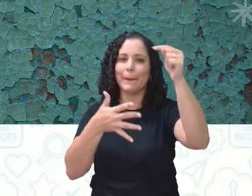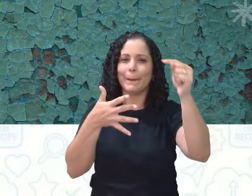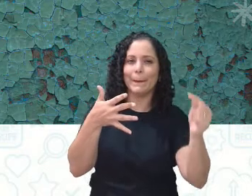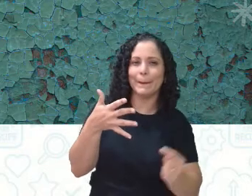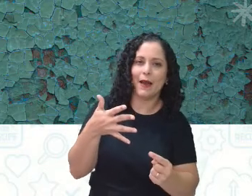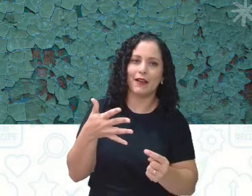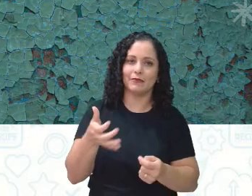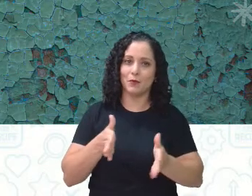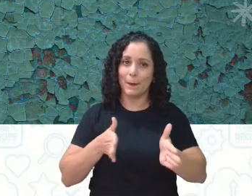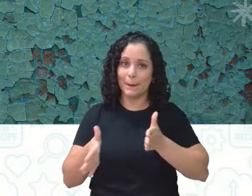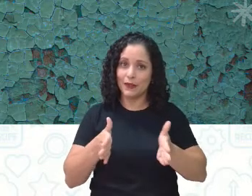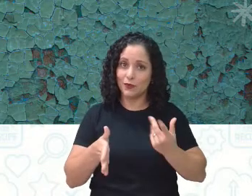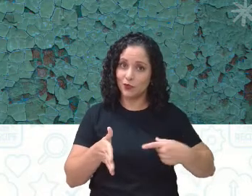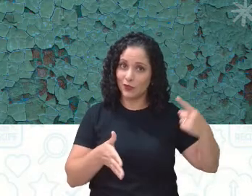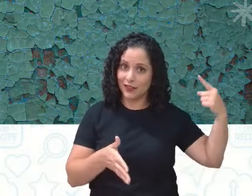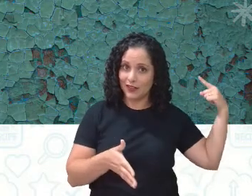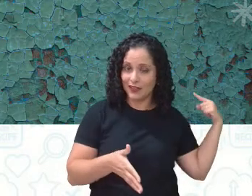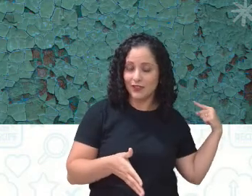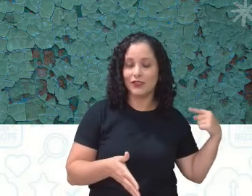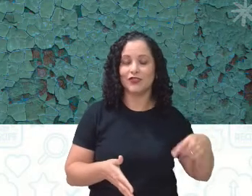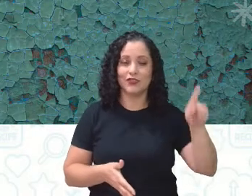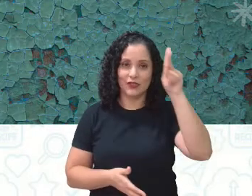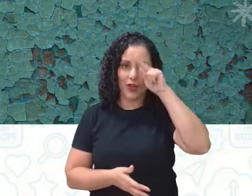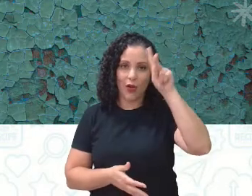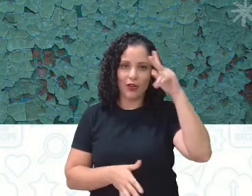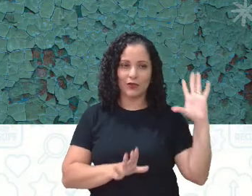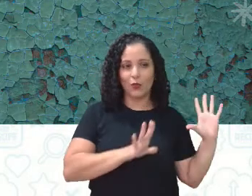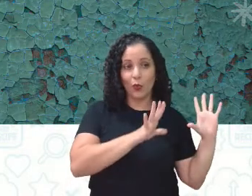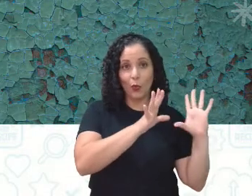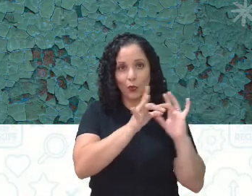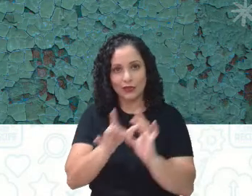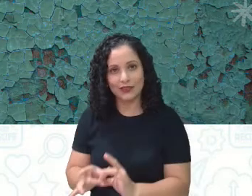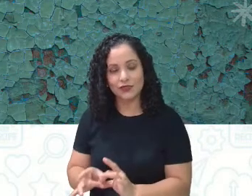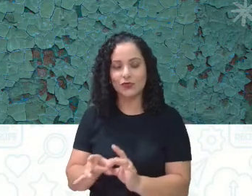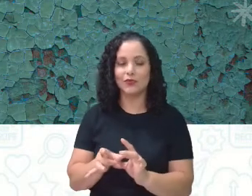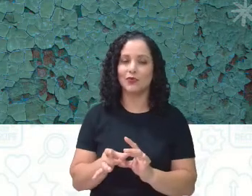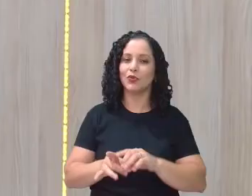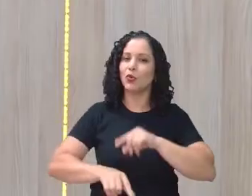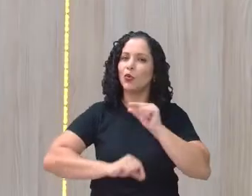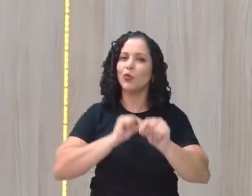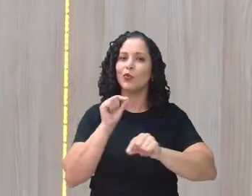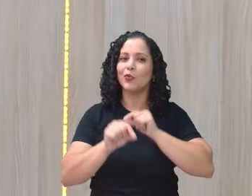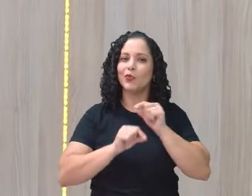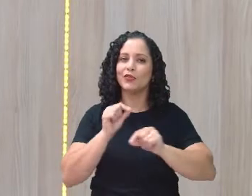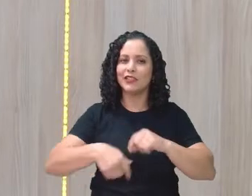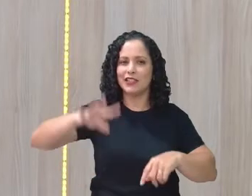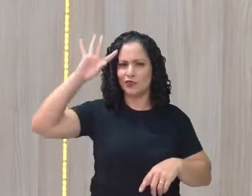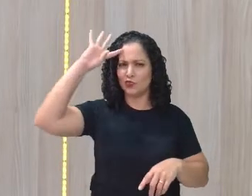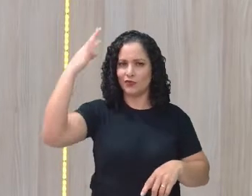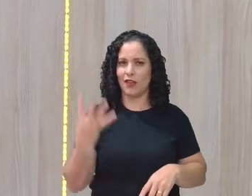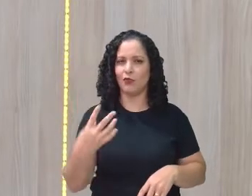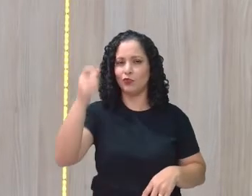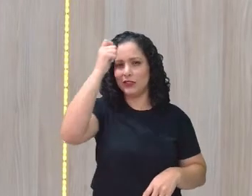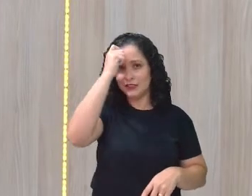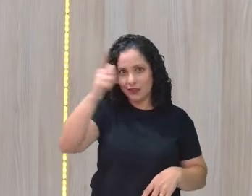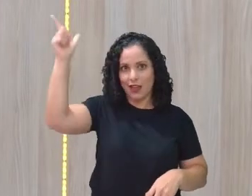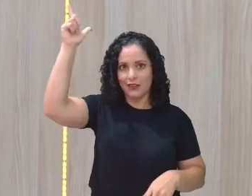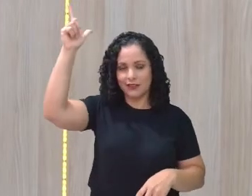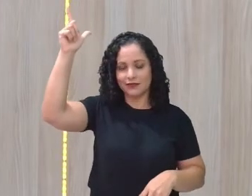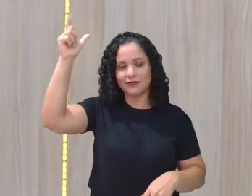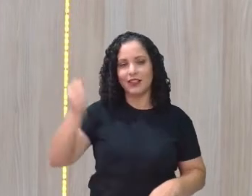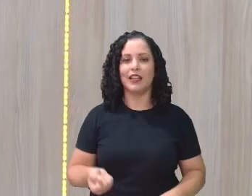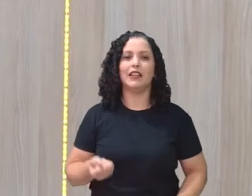naquele momento histórico, né? Naquele contexto histórico que trouxe essa ideia aí, esse